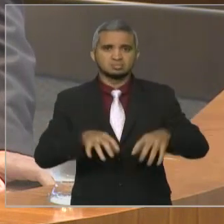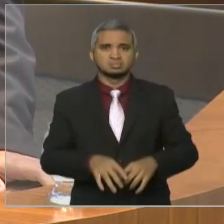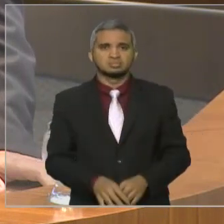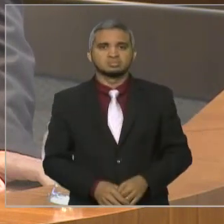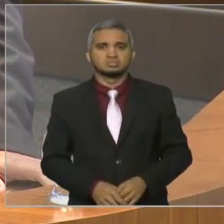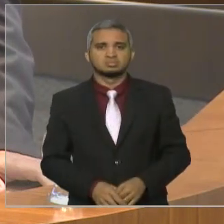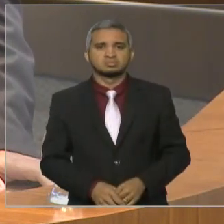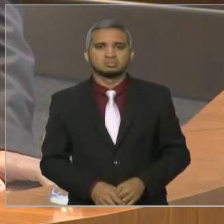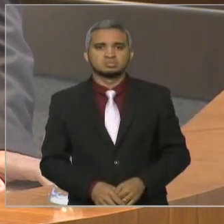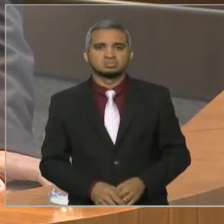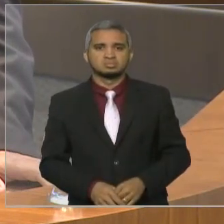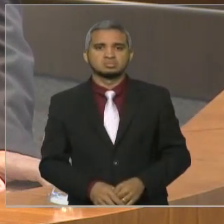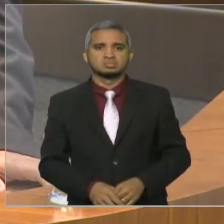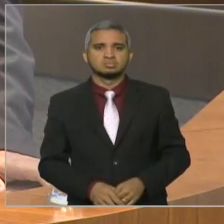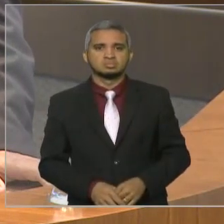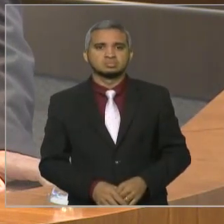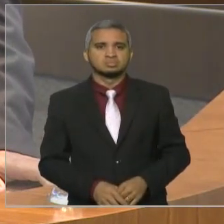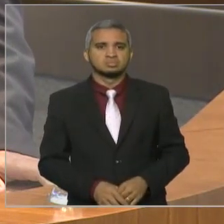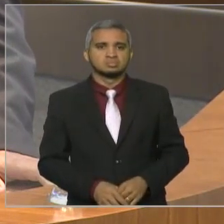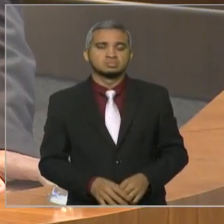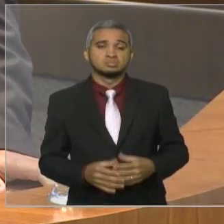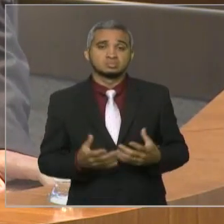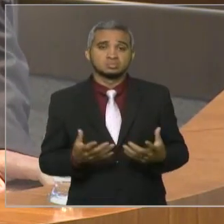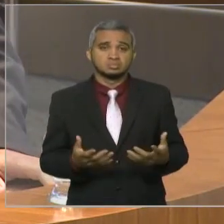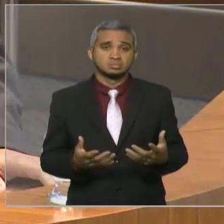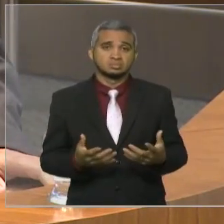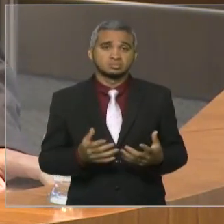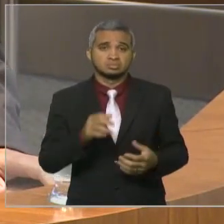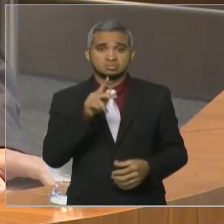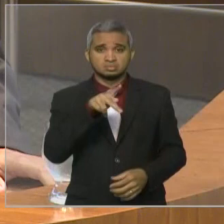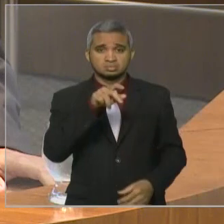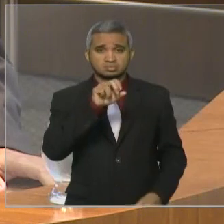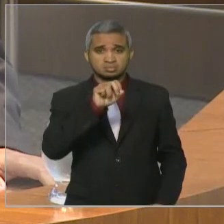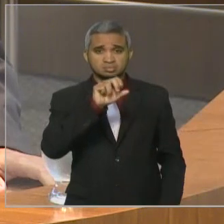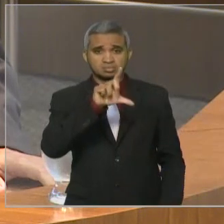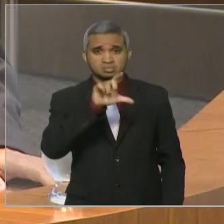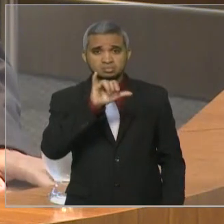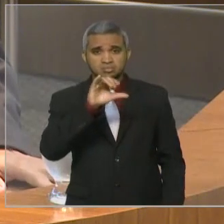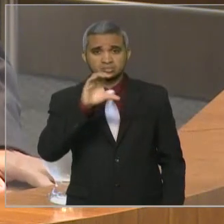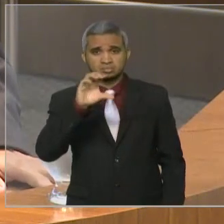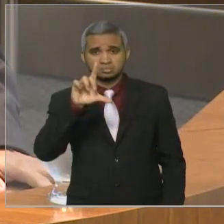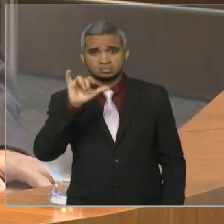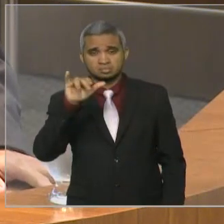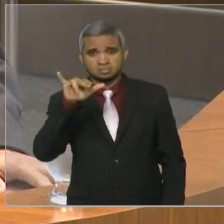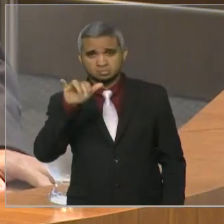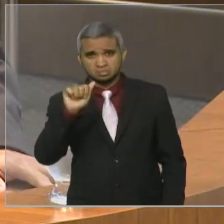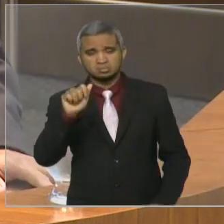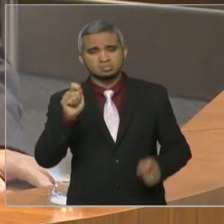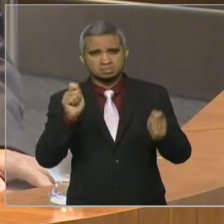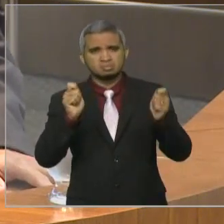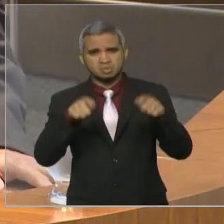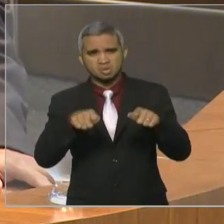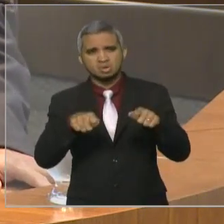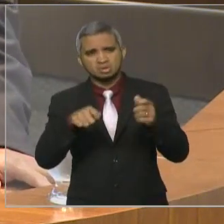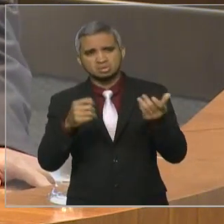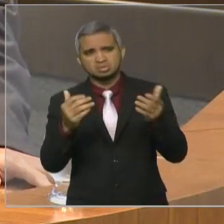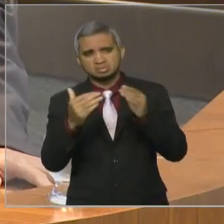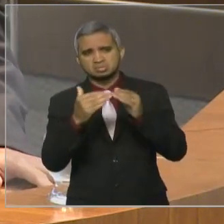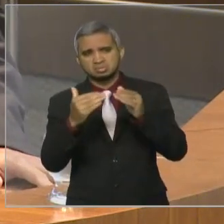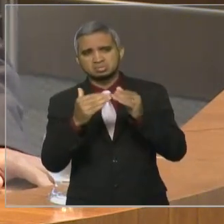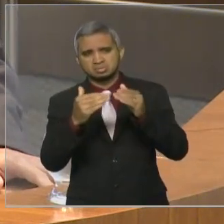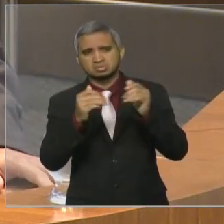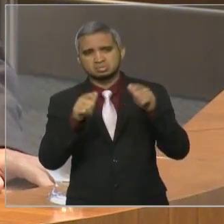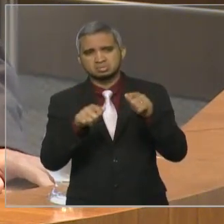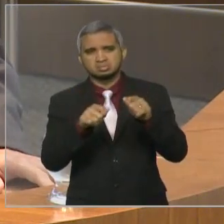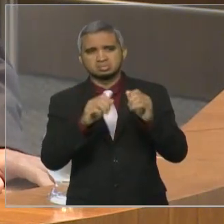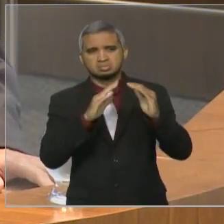com certeza essa hora ela chegaria e com certeza a policlínica pode ser sim uma boa saída, como também a repactuação com os municípios